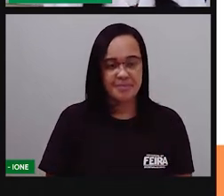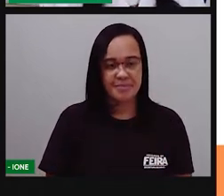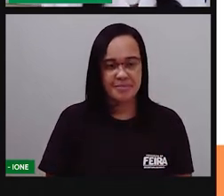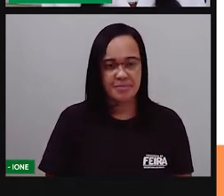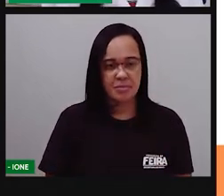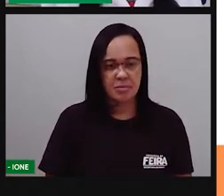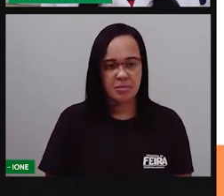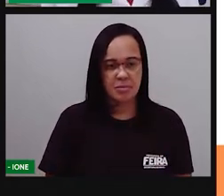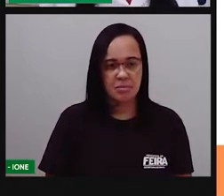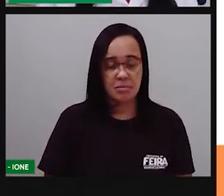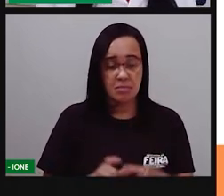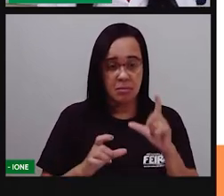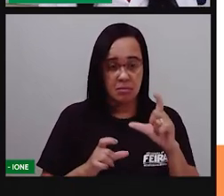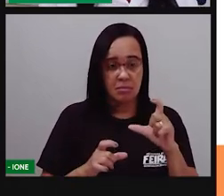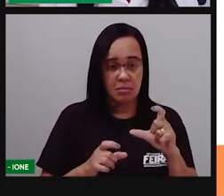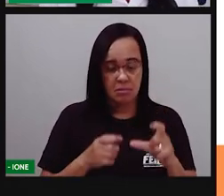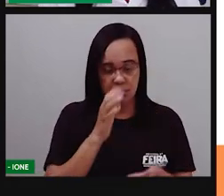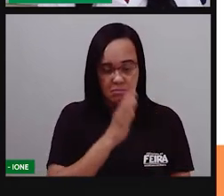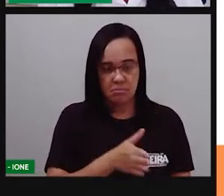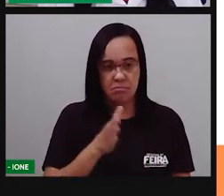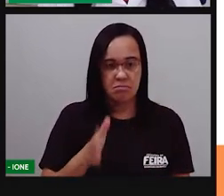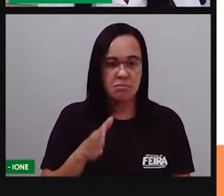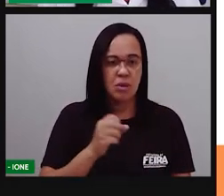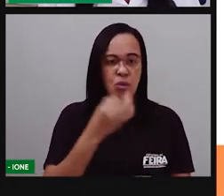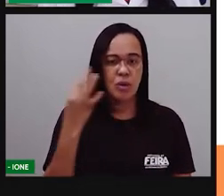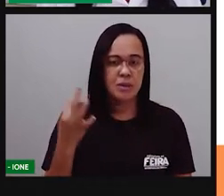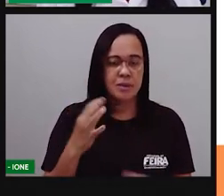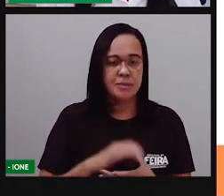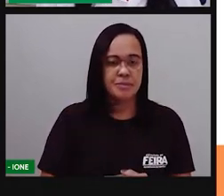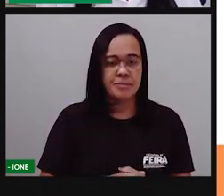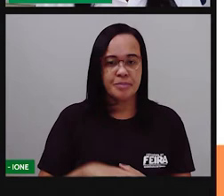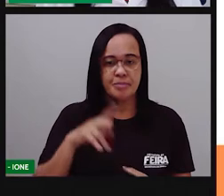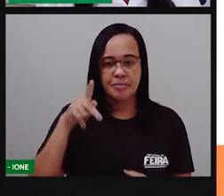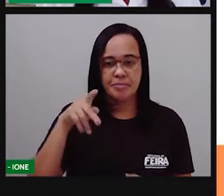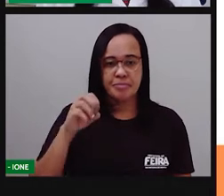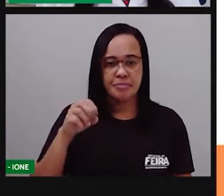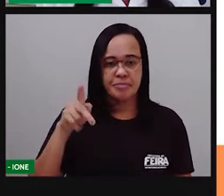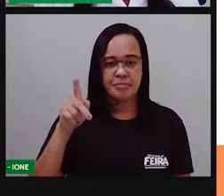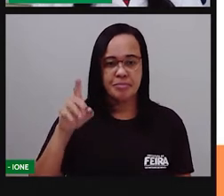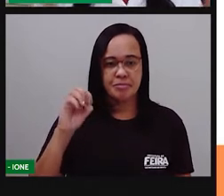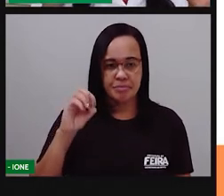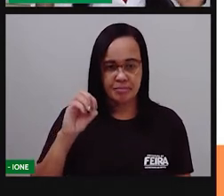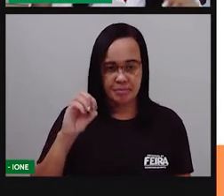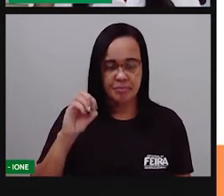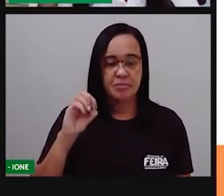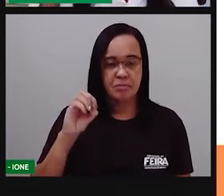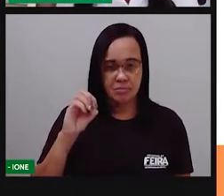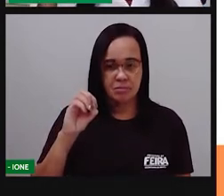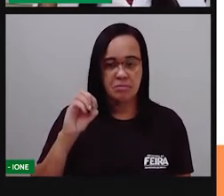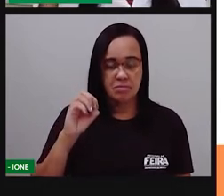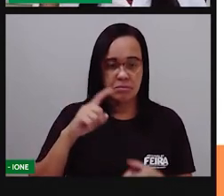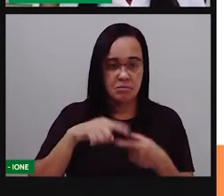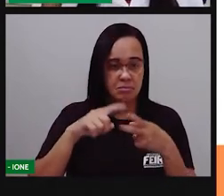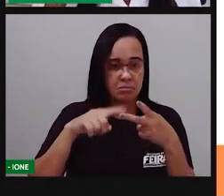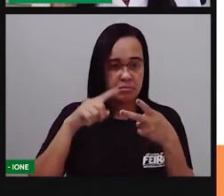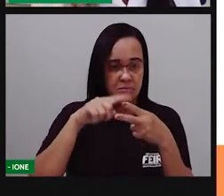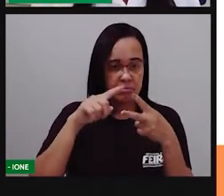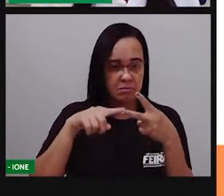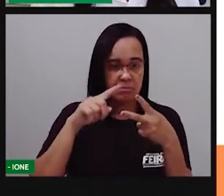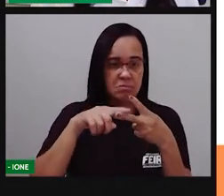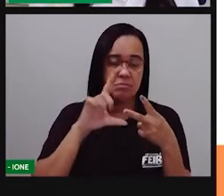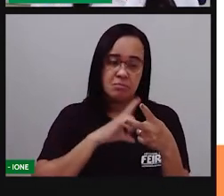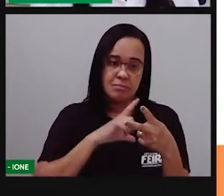quantas sílabas tem a palavra Ah tá o as duas